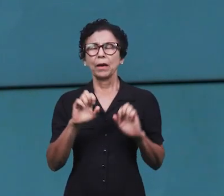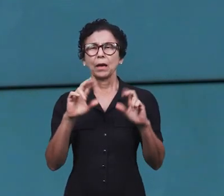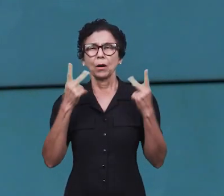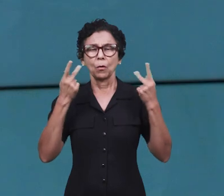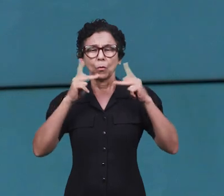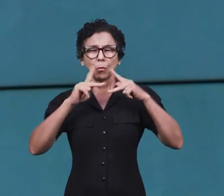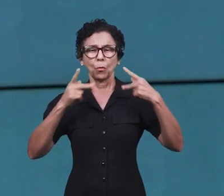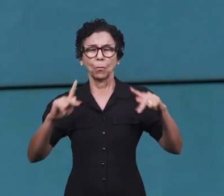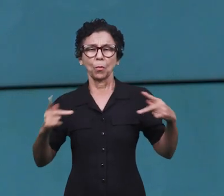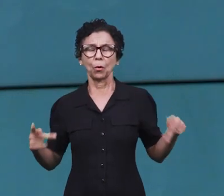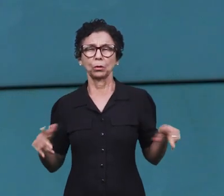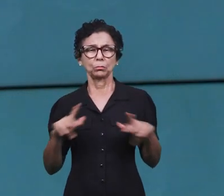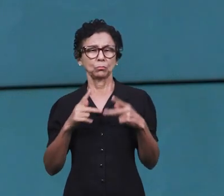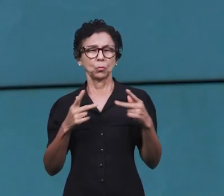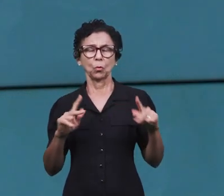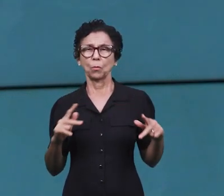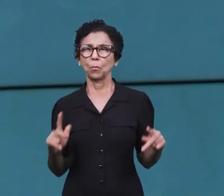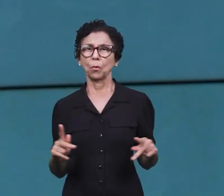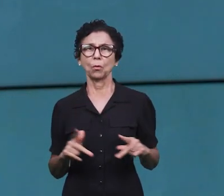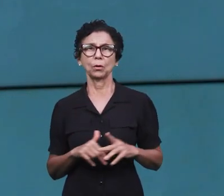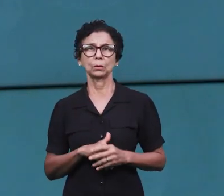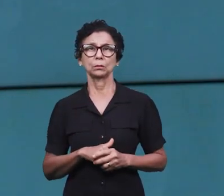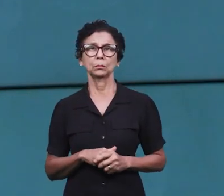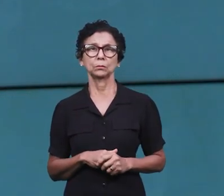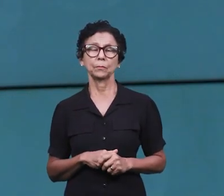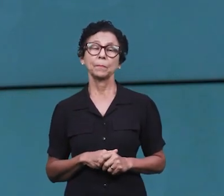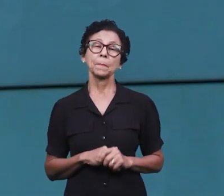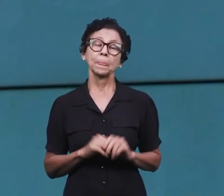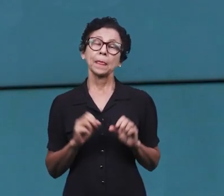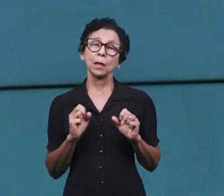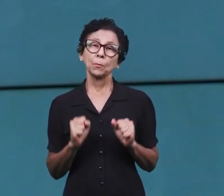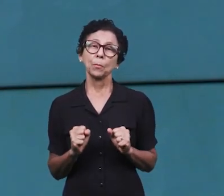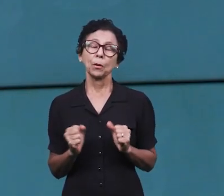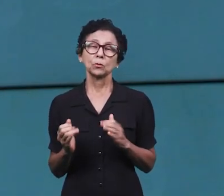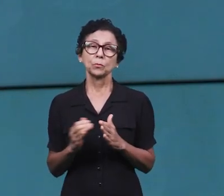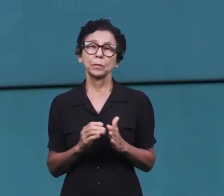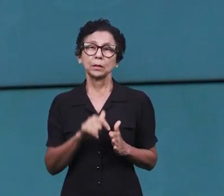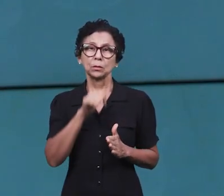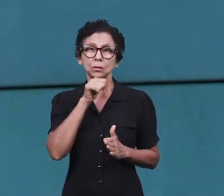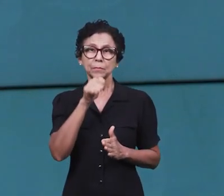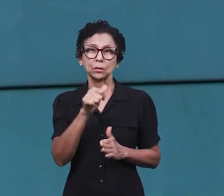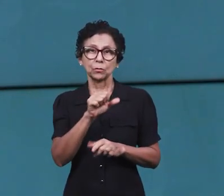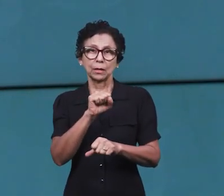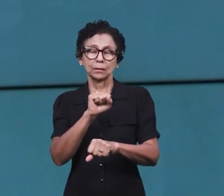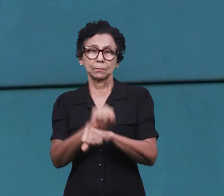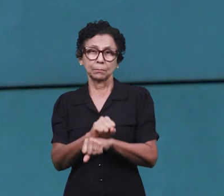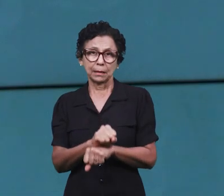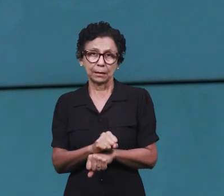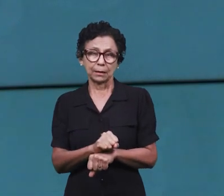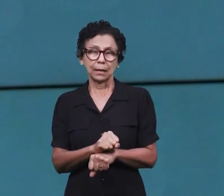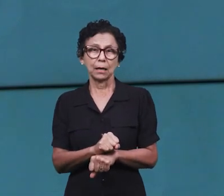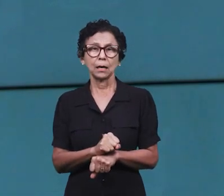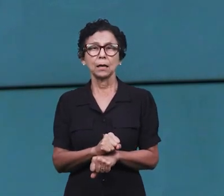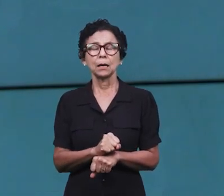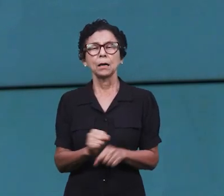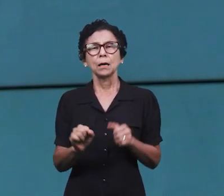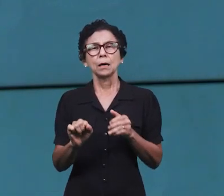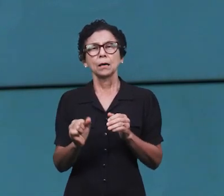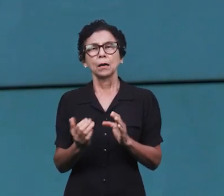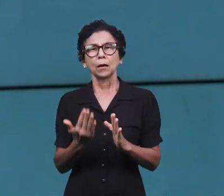as mulheres tanto antes quanto depois da menopausa. Talvez critérios que utilizados hoje